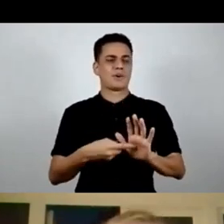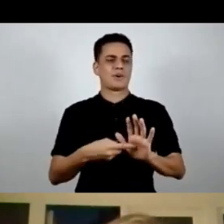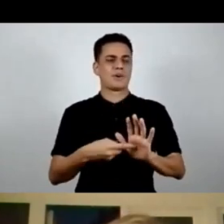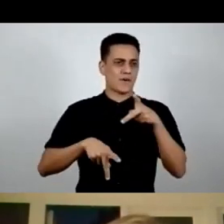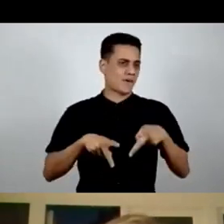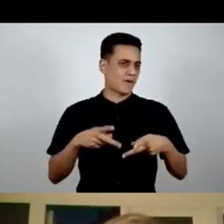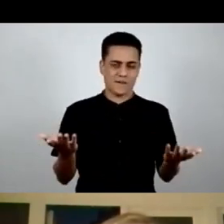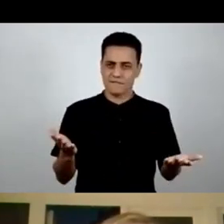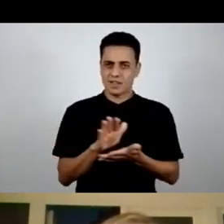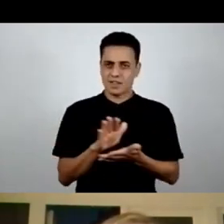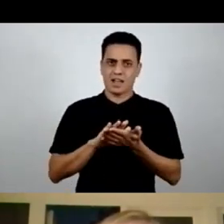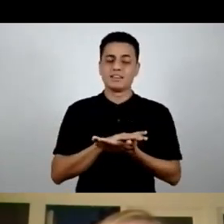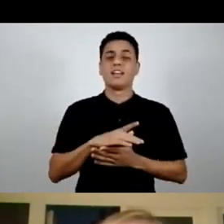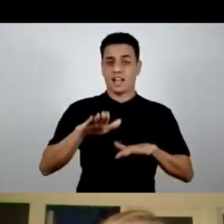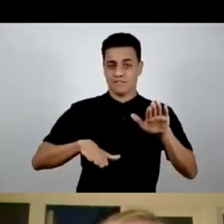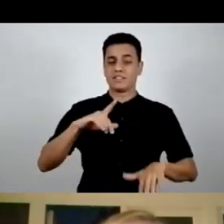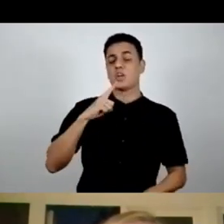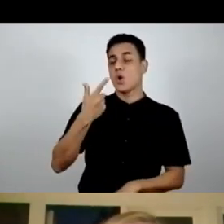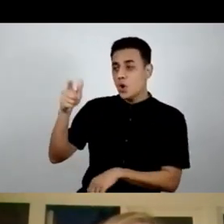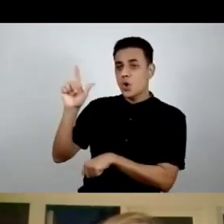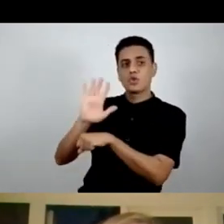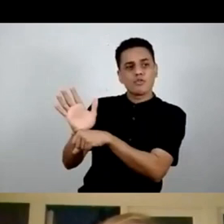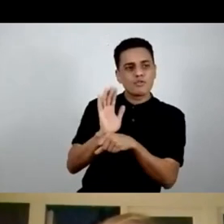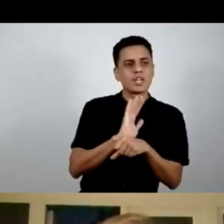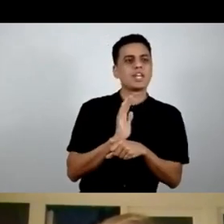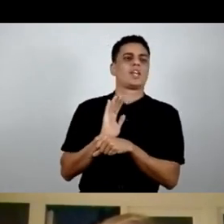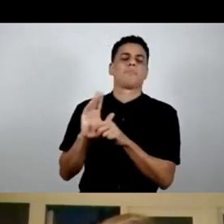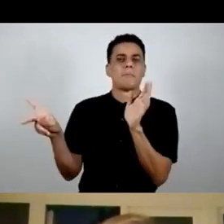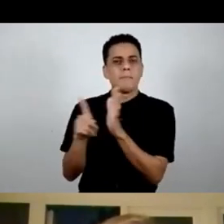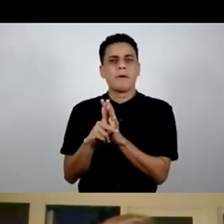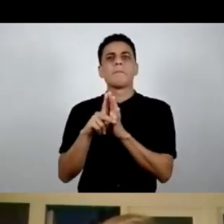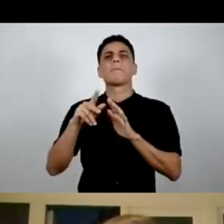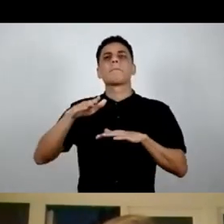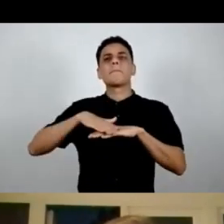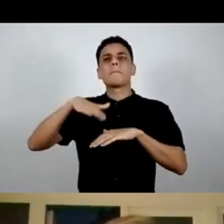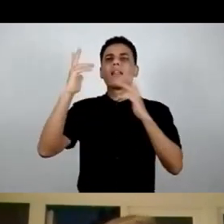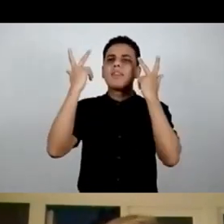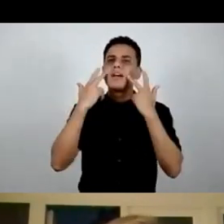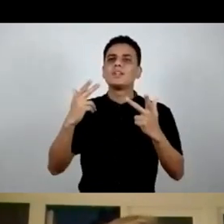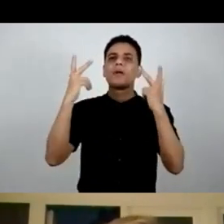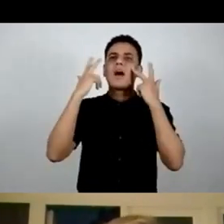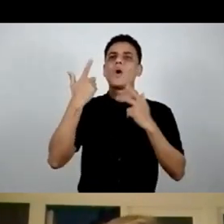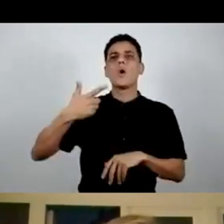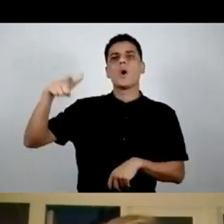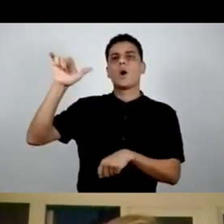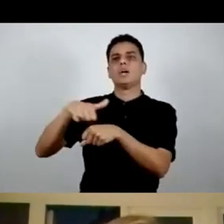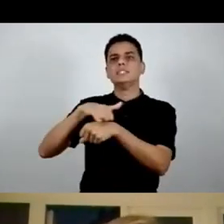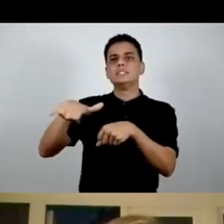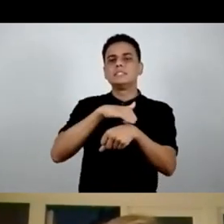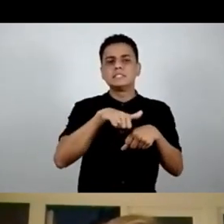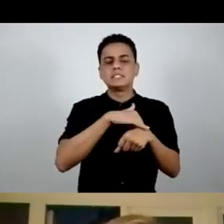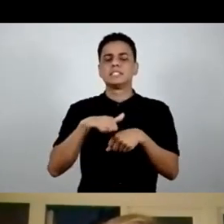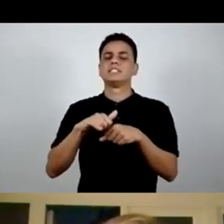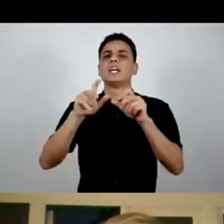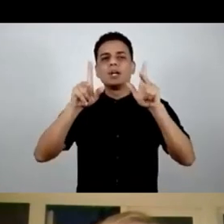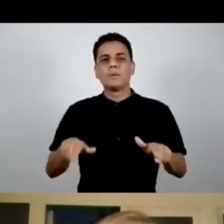vezes tem outros filmes, outras produções, que já naturalmente, fora dos canais, eu estou lembrando que Paulo